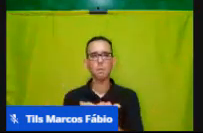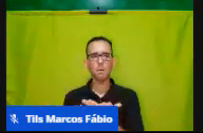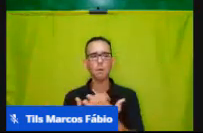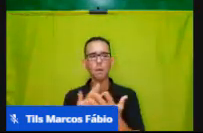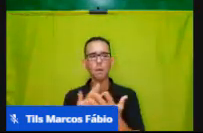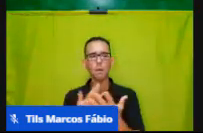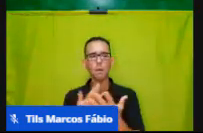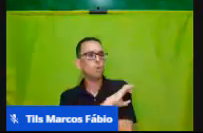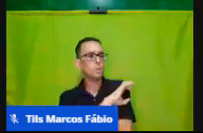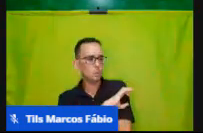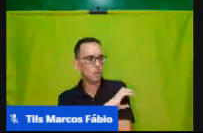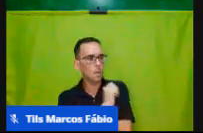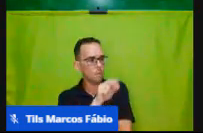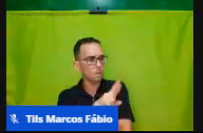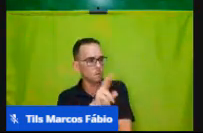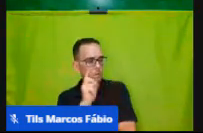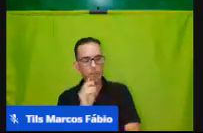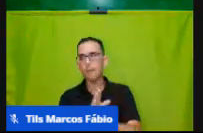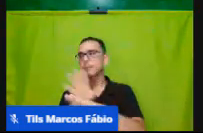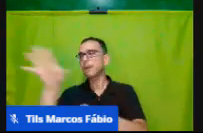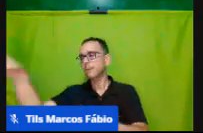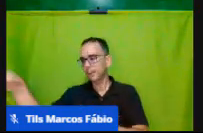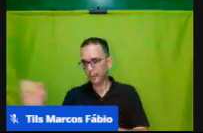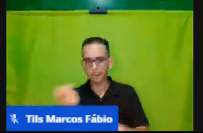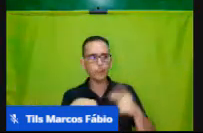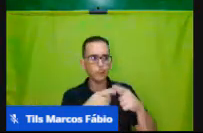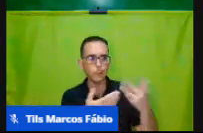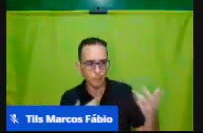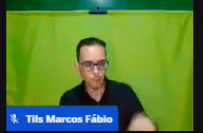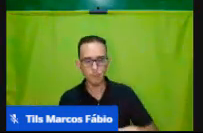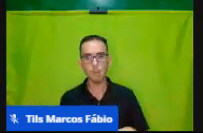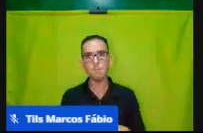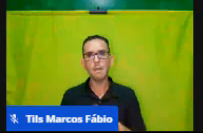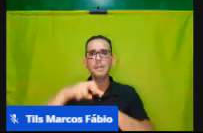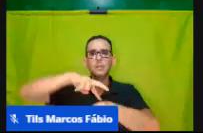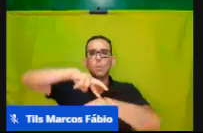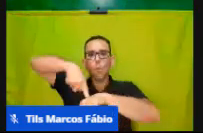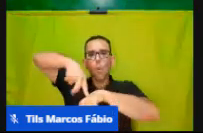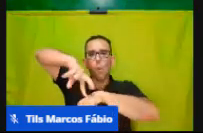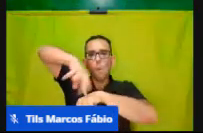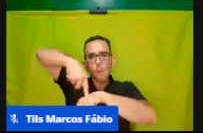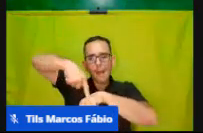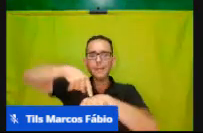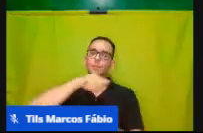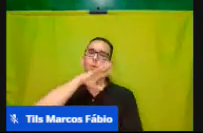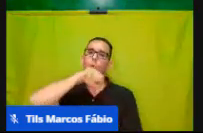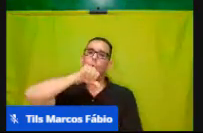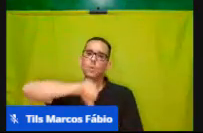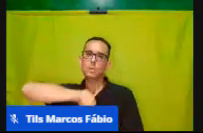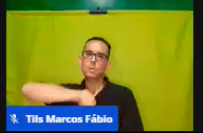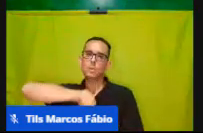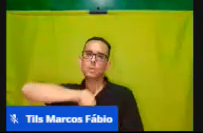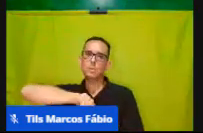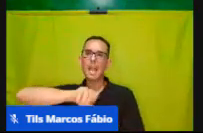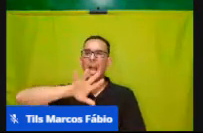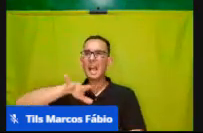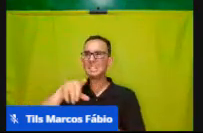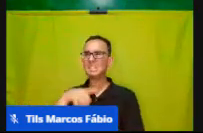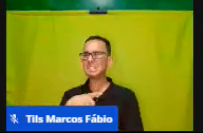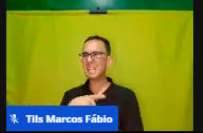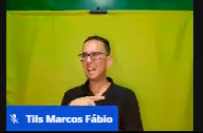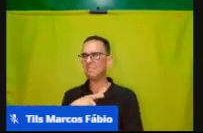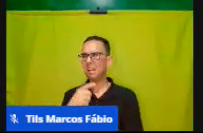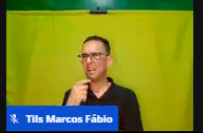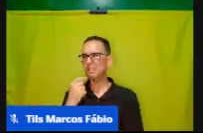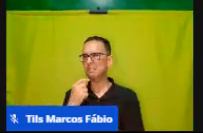coordenador, tal dia eu vou usar. E aí eu ia lá, pegava o material. Mas compasso é complicado, porque às vezes você pegava, ele só tava com a ponta seca. O lápis já não